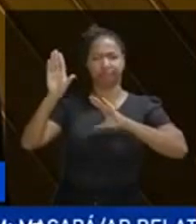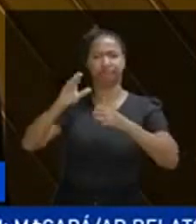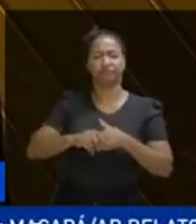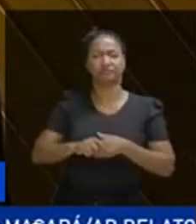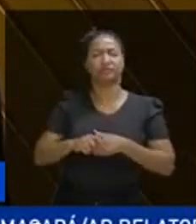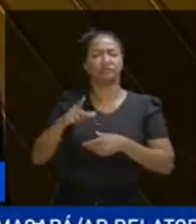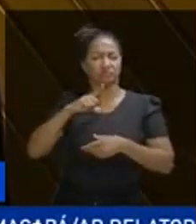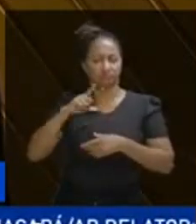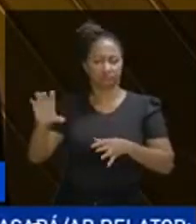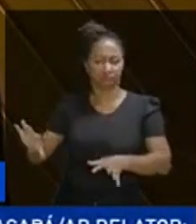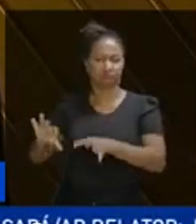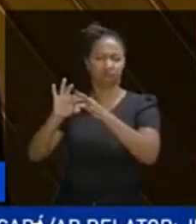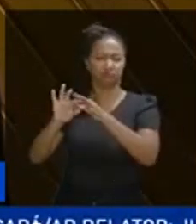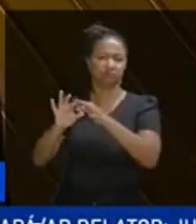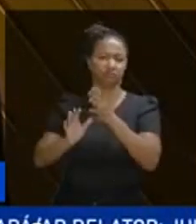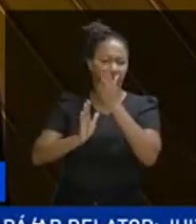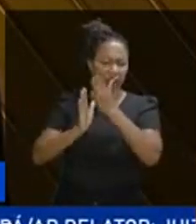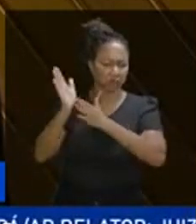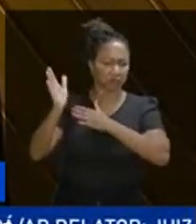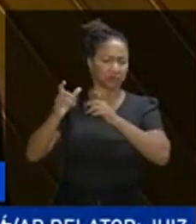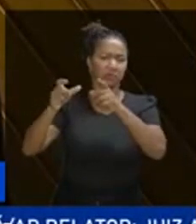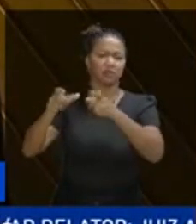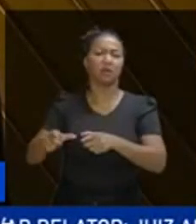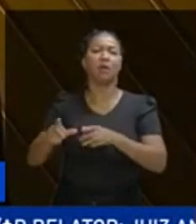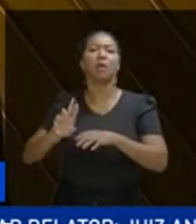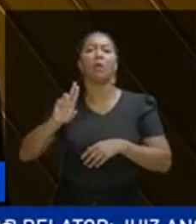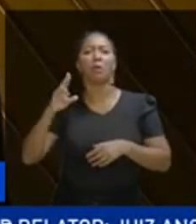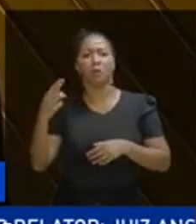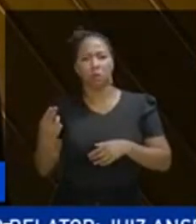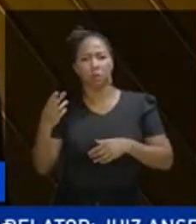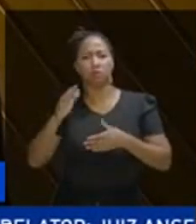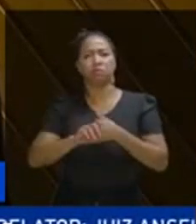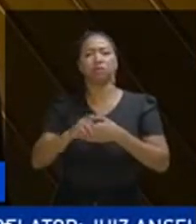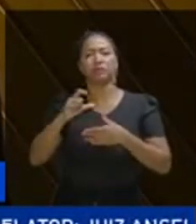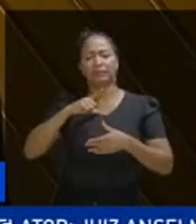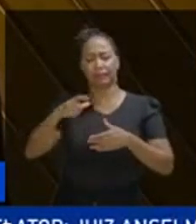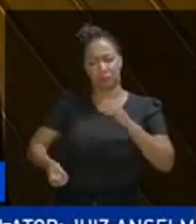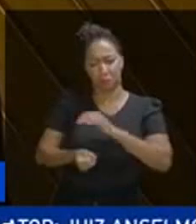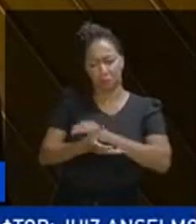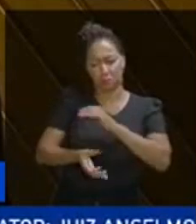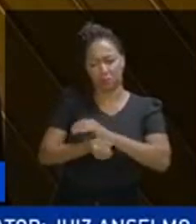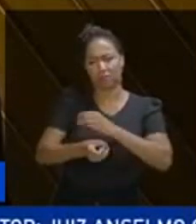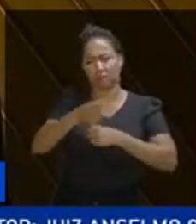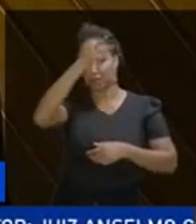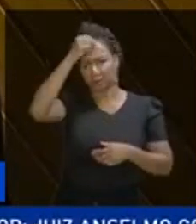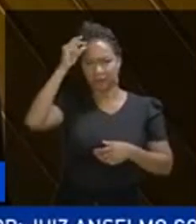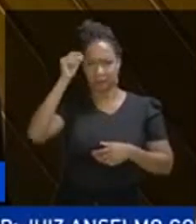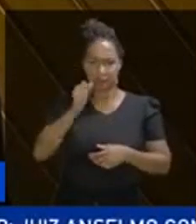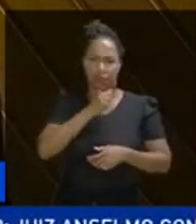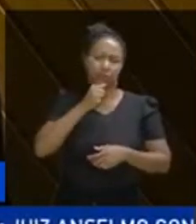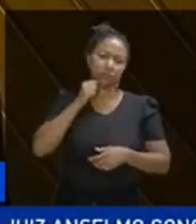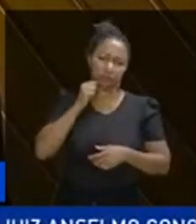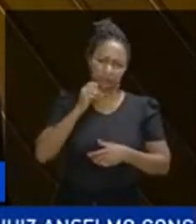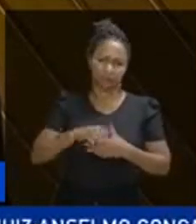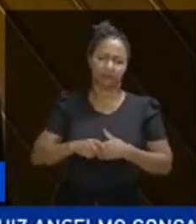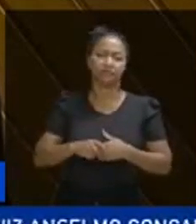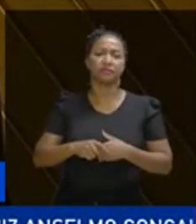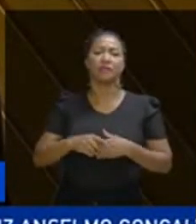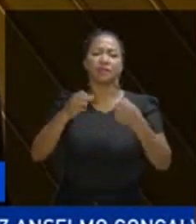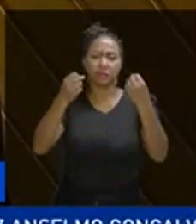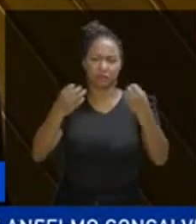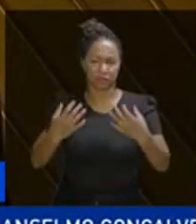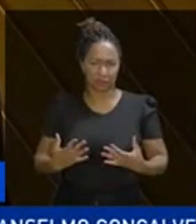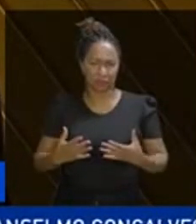coligação teria se evadido do local ou de que há corrupção na prefeitura desta capital. Sobre a imputação de que